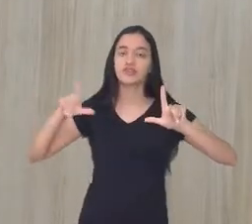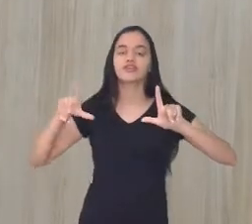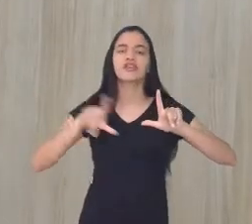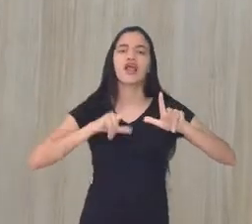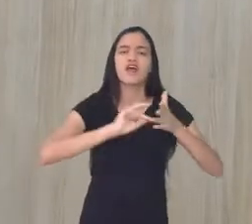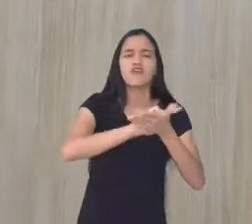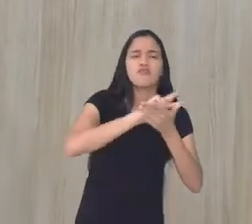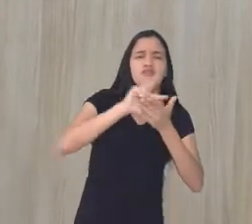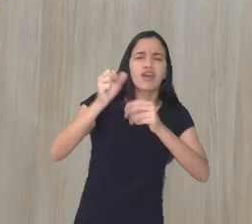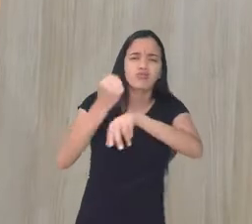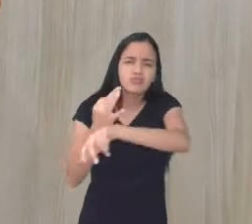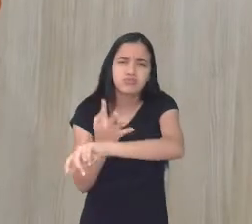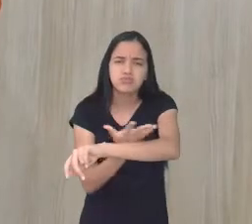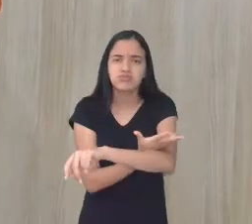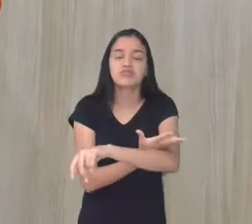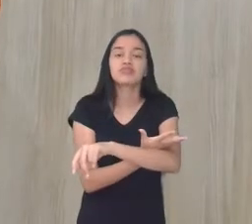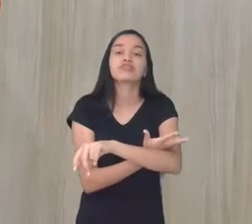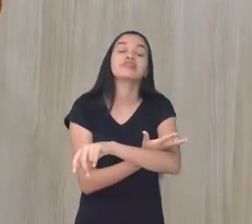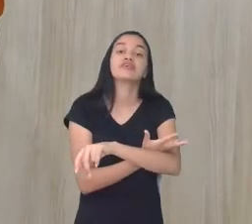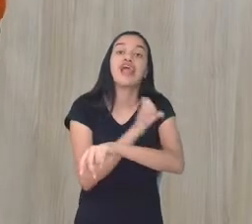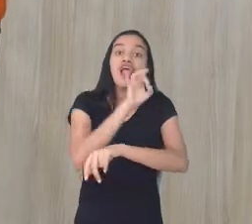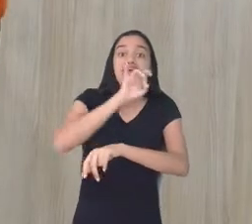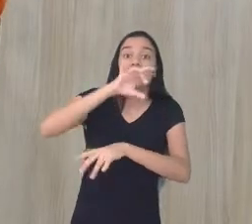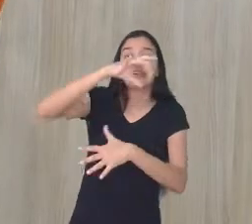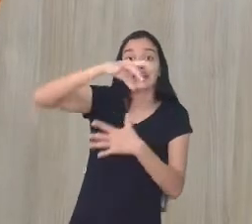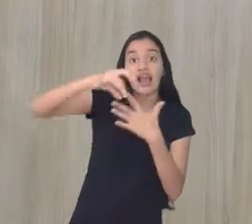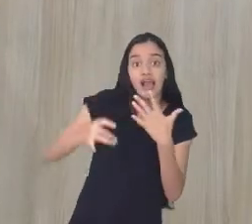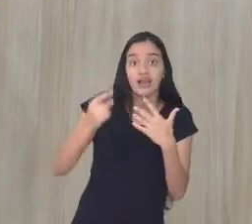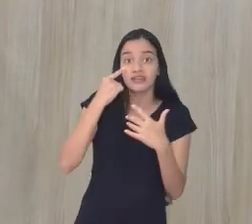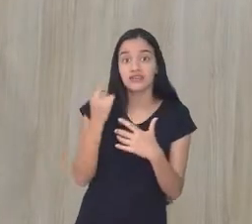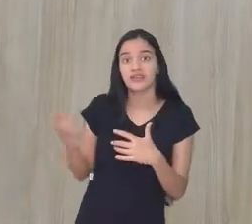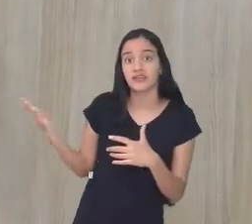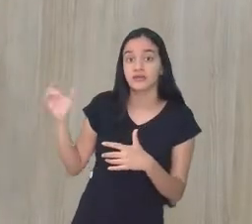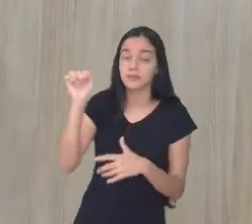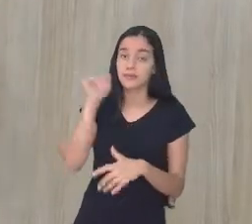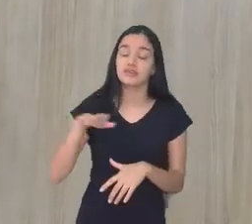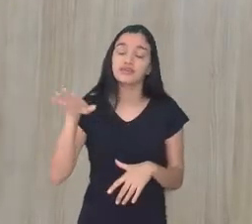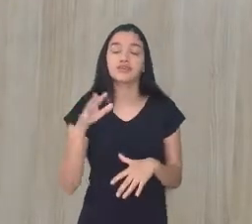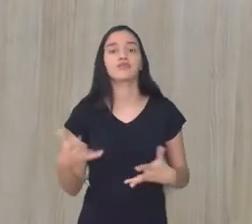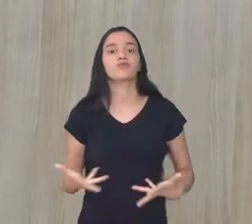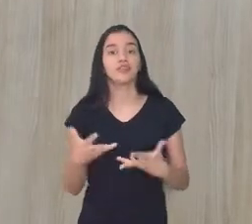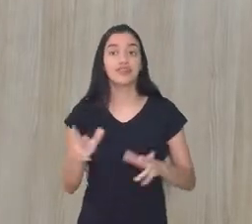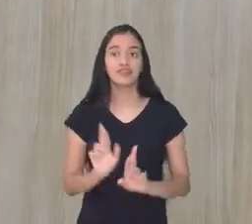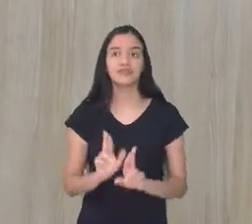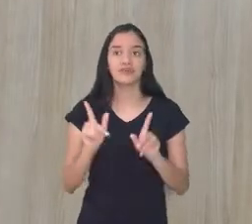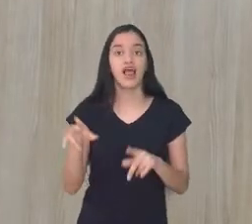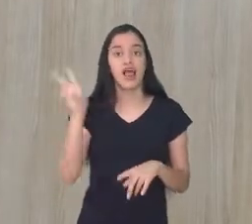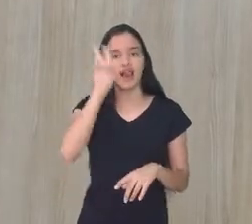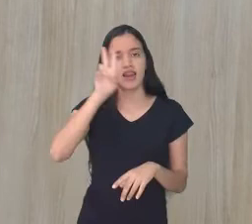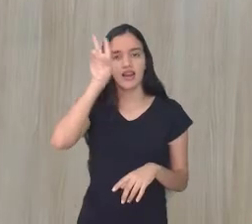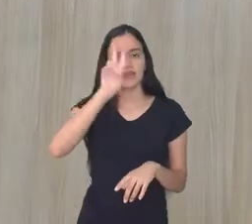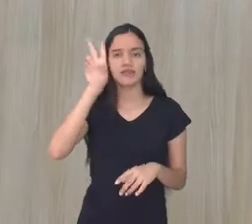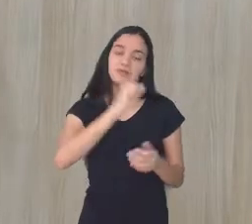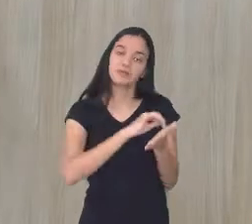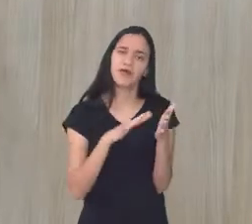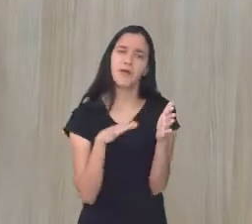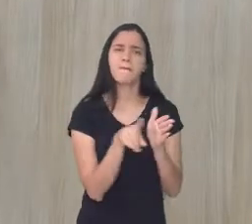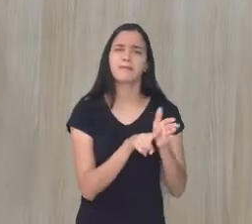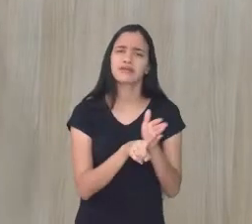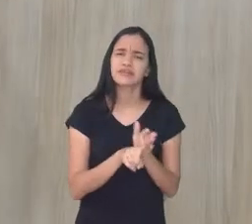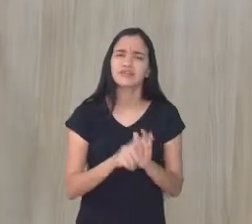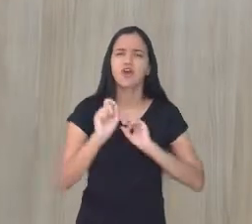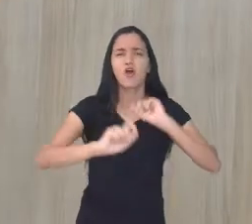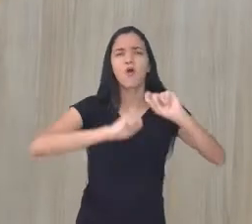sensações, várias cenas, e cada cena tem um estímulo diferente. E lembrando a vocês que a tarefa é pesquisar o que